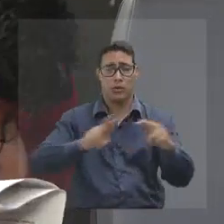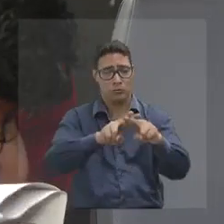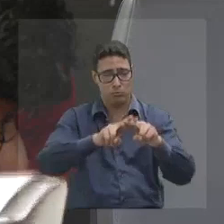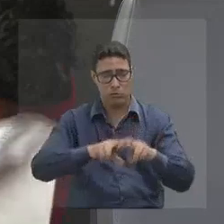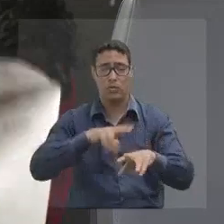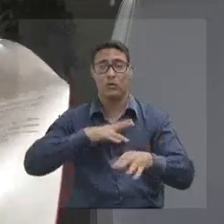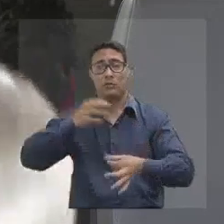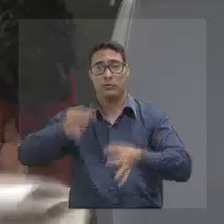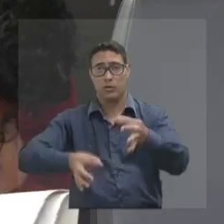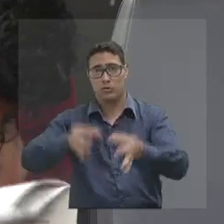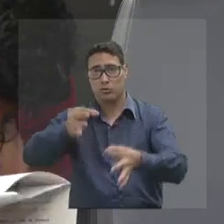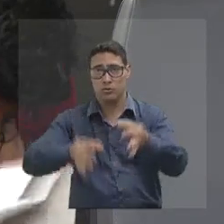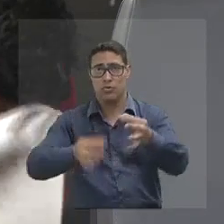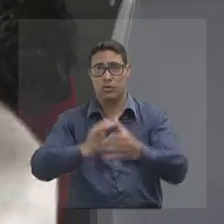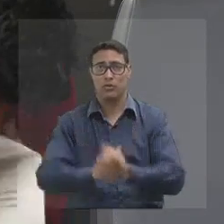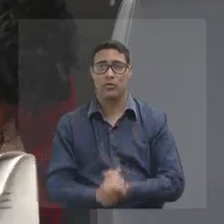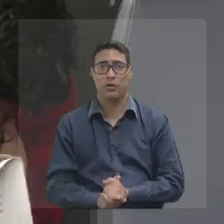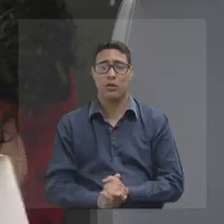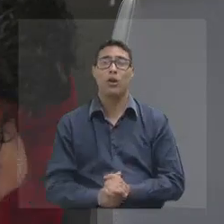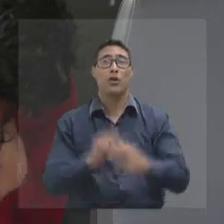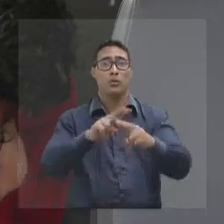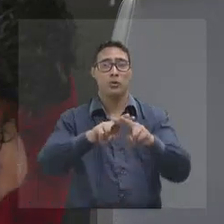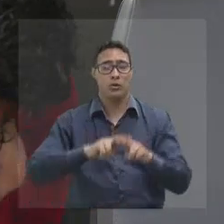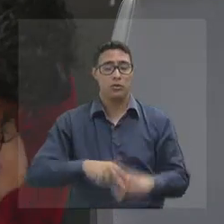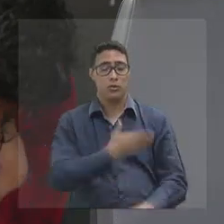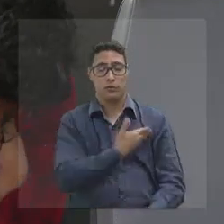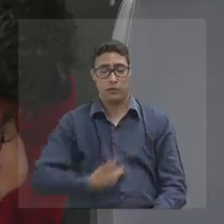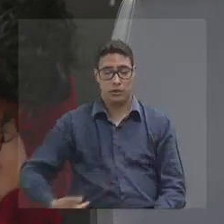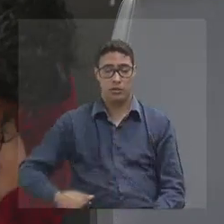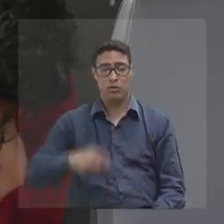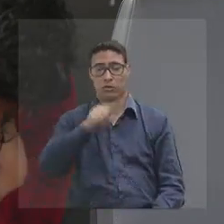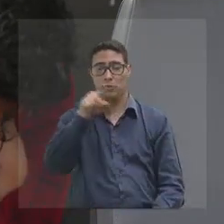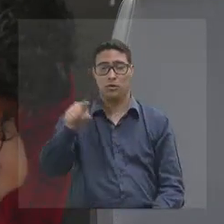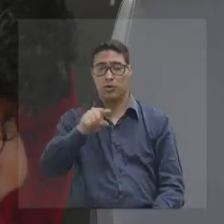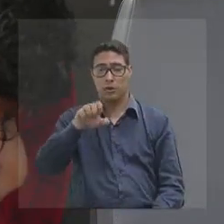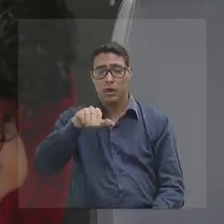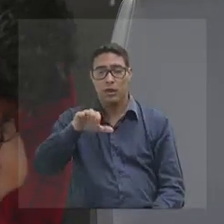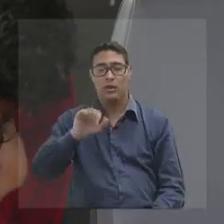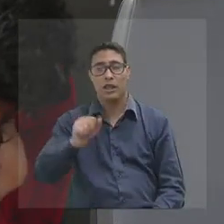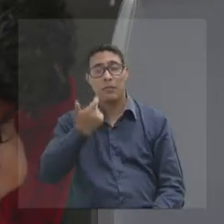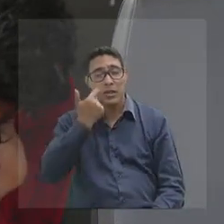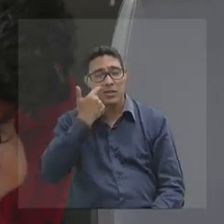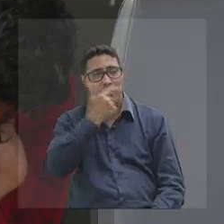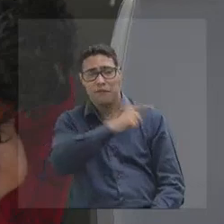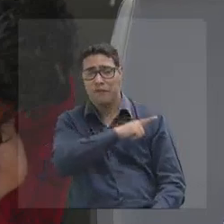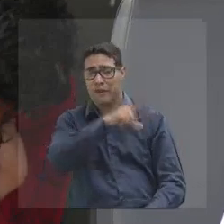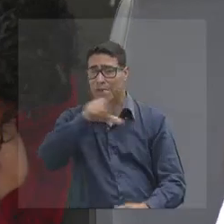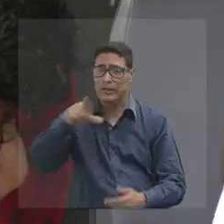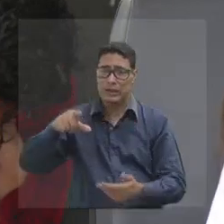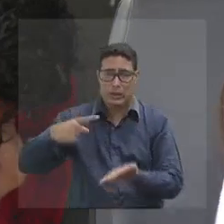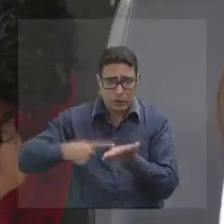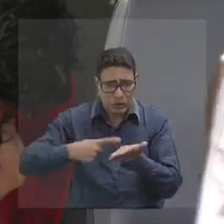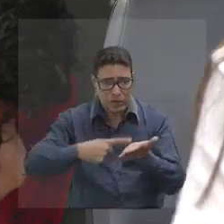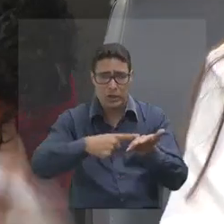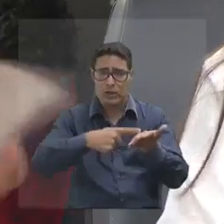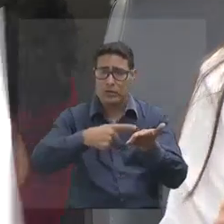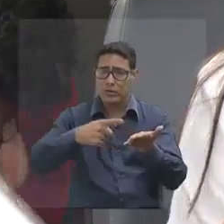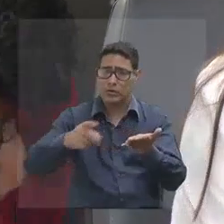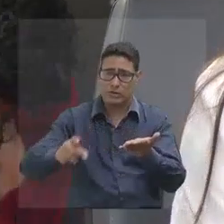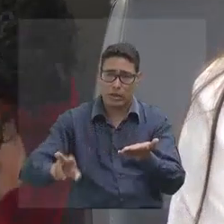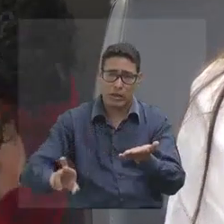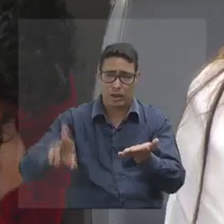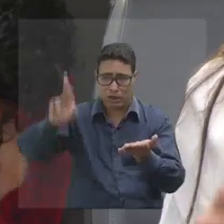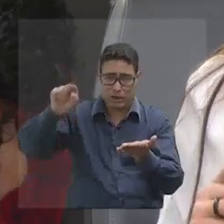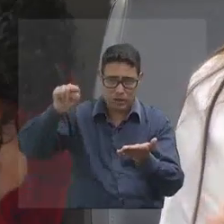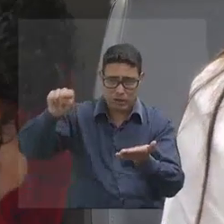porque da parte do governador a gente vê o compromisso Absoluto em honrar os seus compromissos de campanha